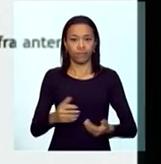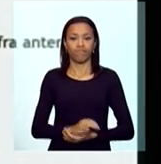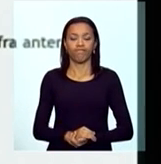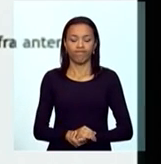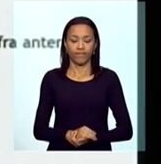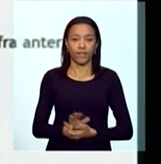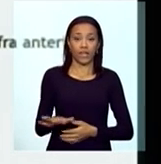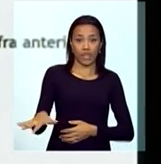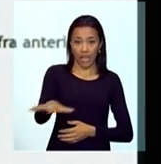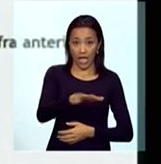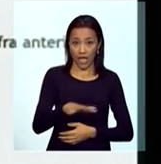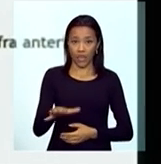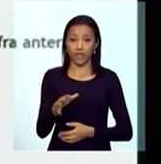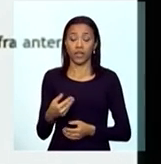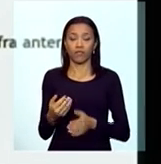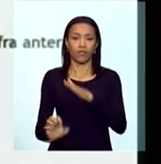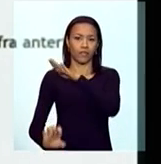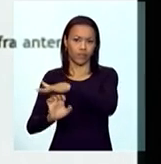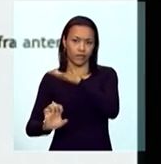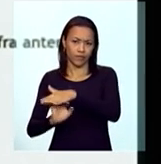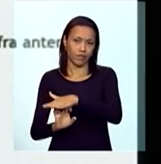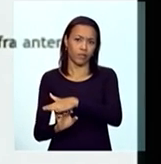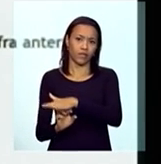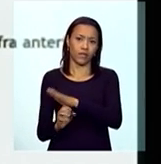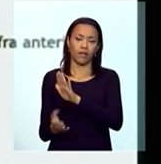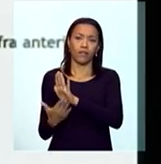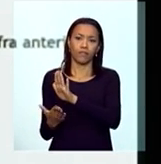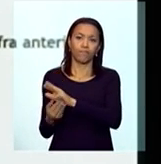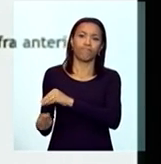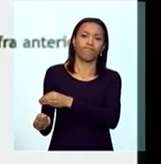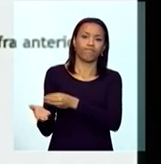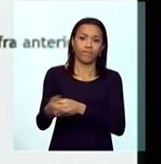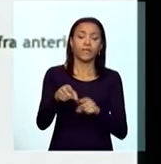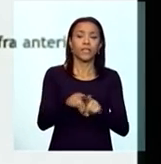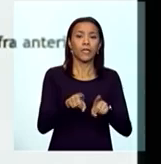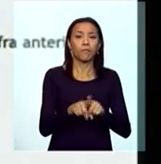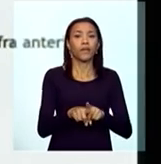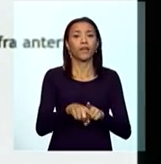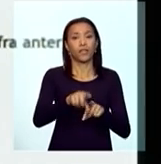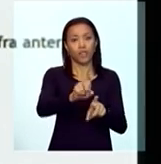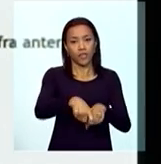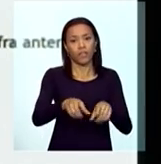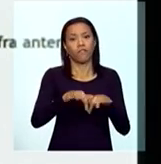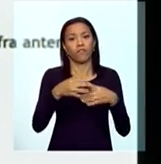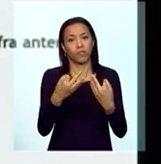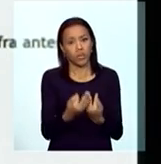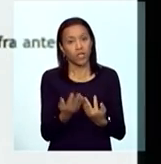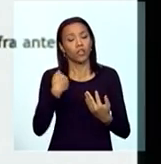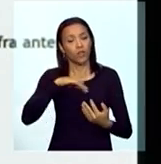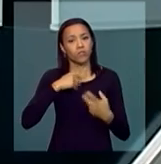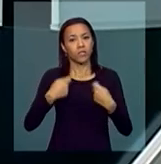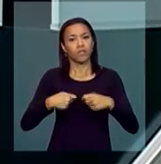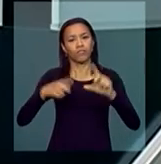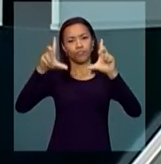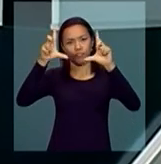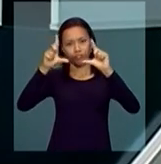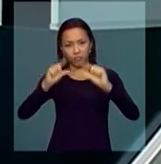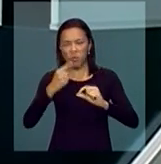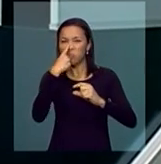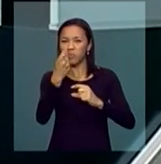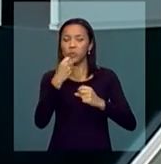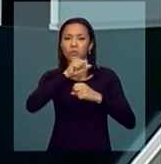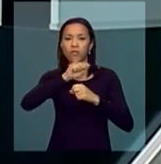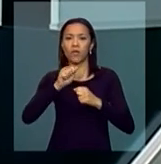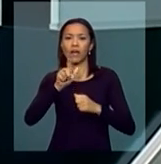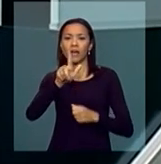agricultura, tanto empresarial quanto o agricultor familiar. Nós queremos fazer agricultura de baixo carbono em todas as